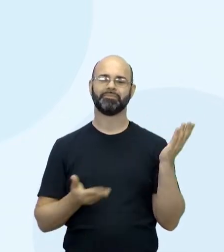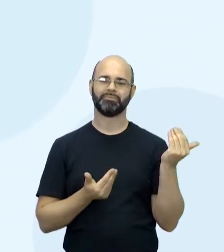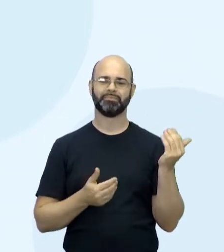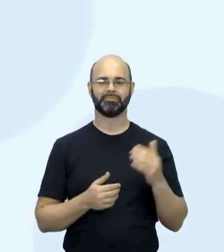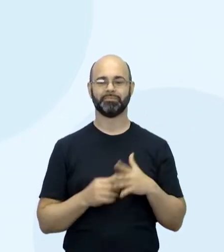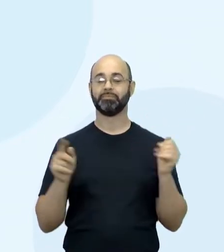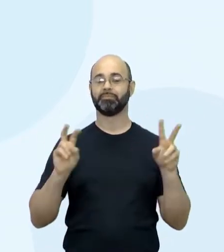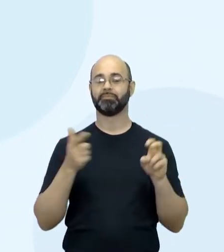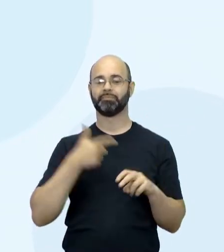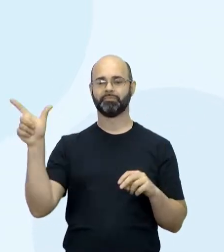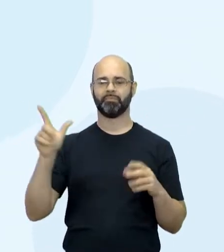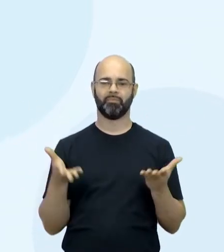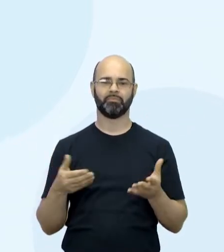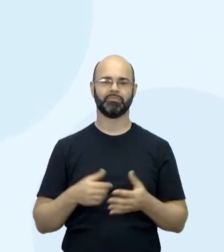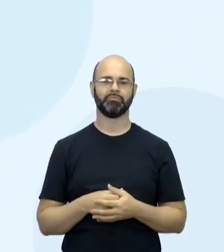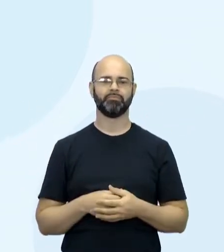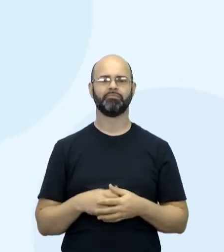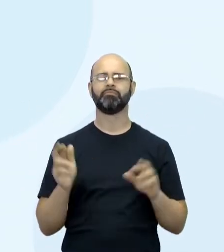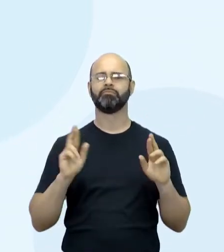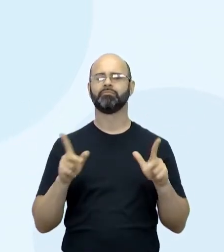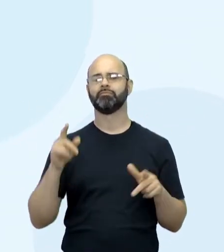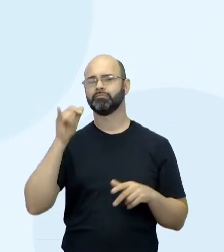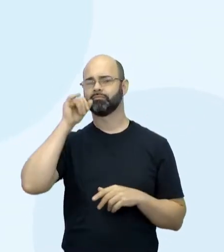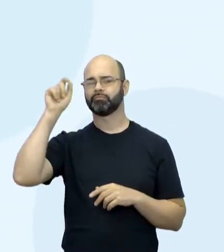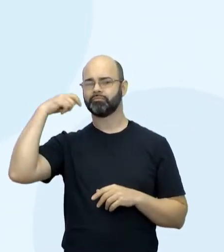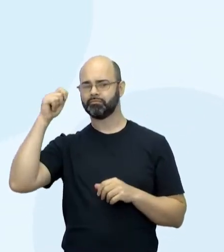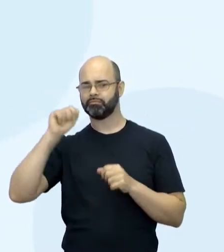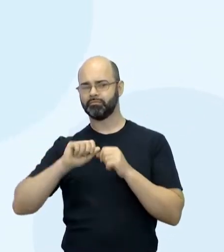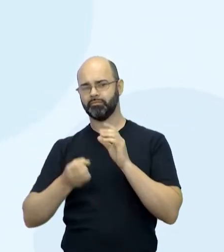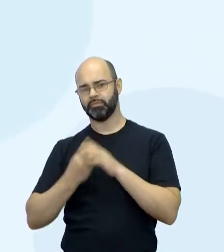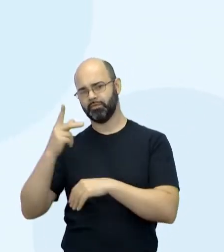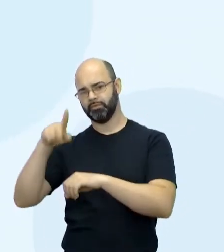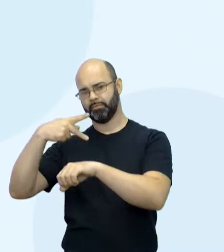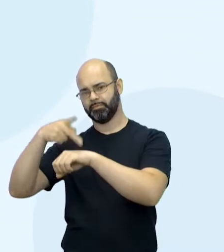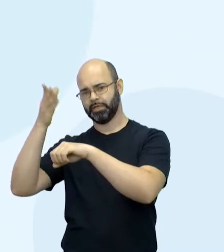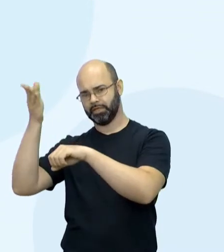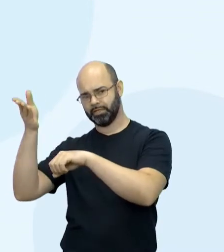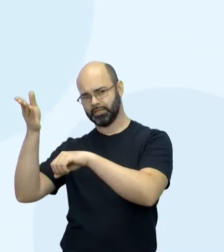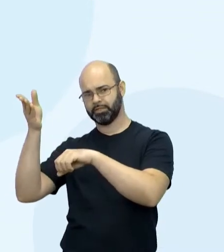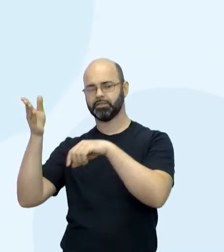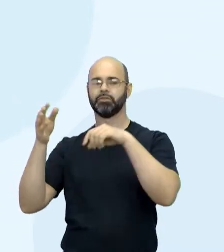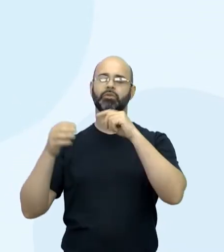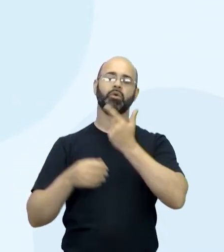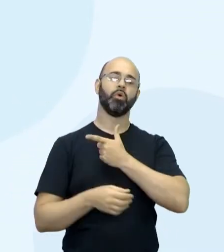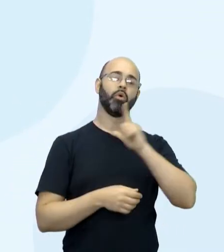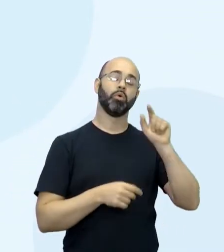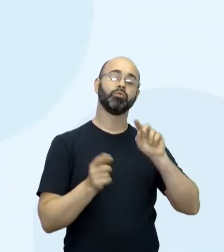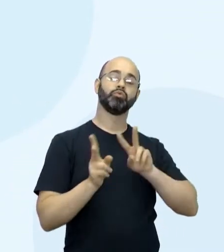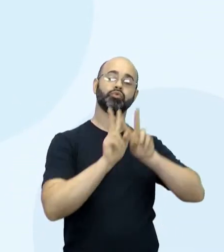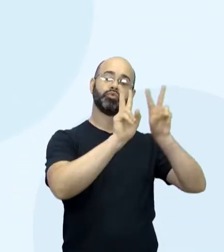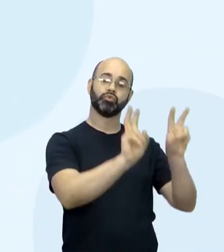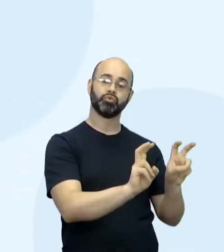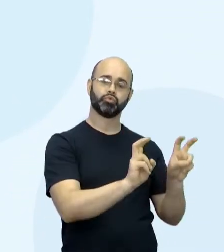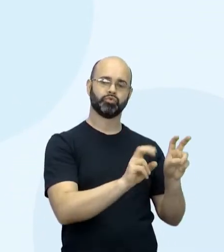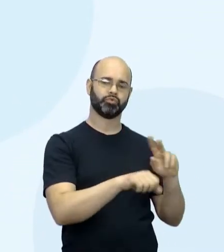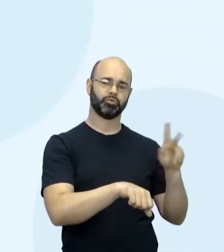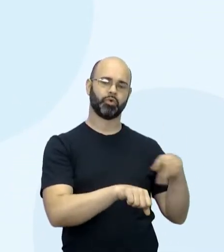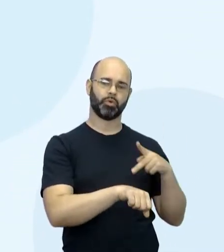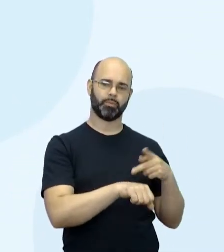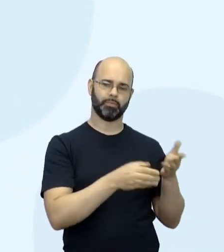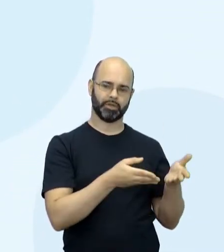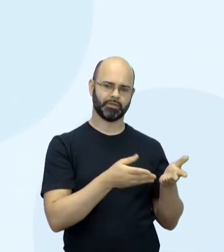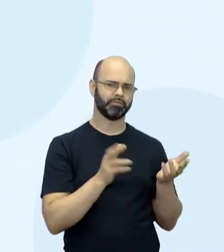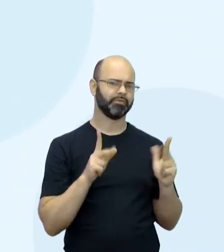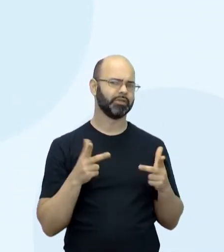assunto? Qual é a diferença entre assistir a um filme produzido em um determinado país e um produzido sobre determinado